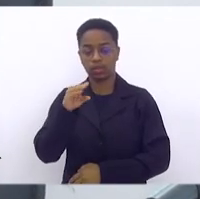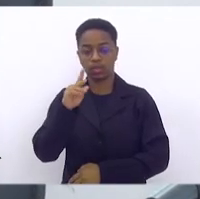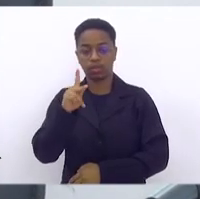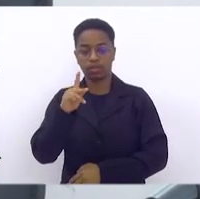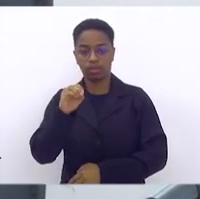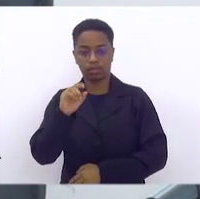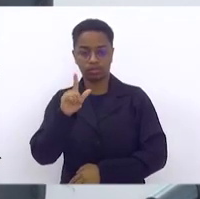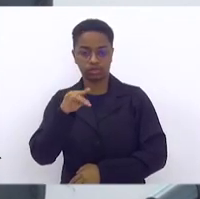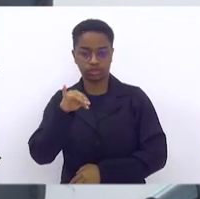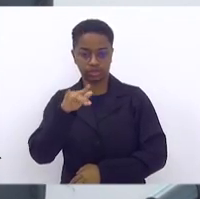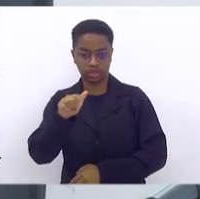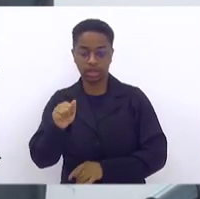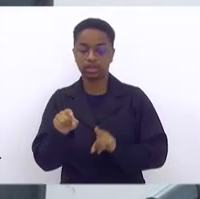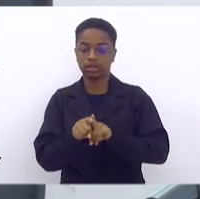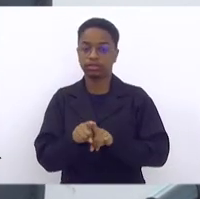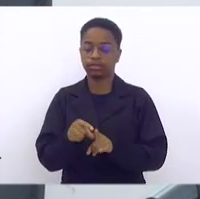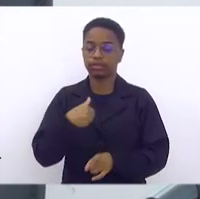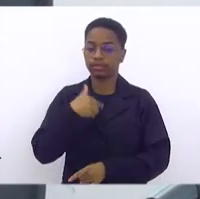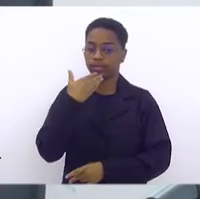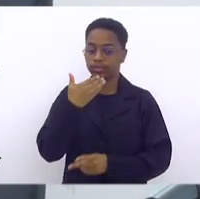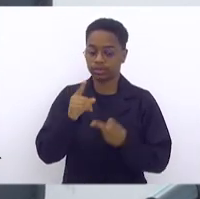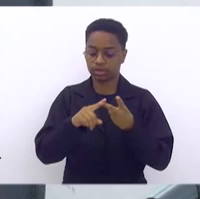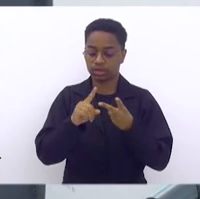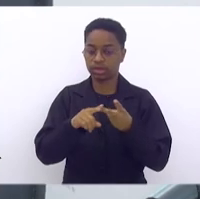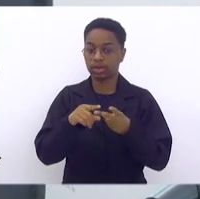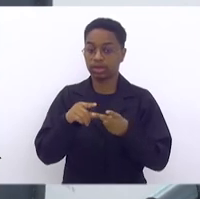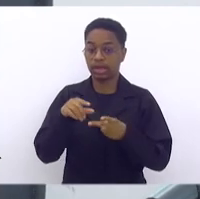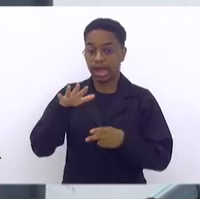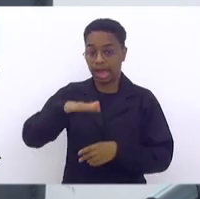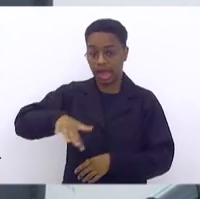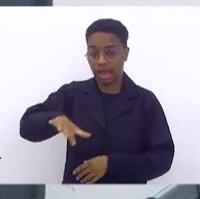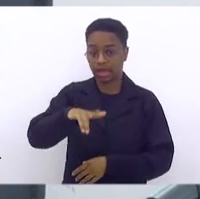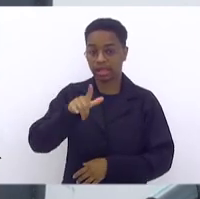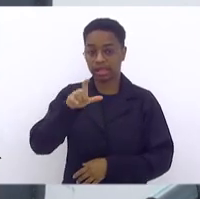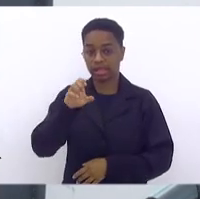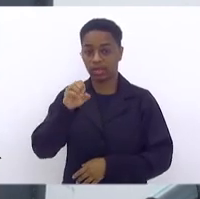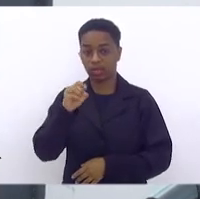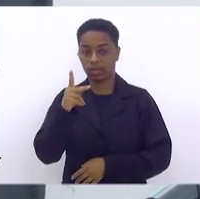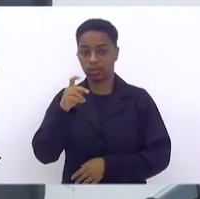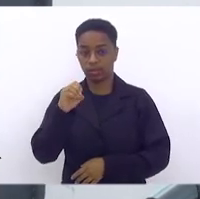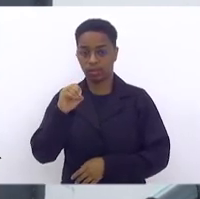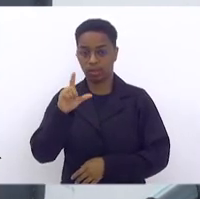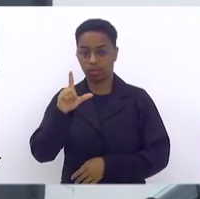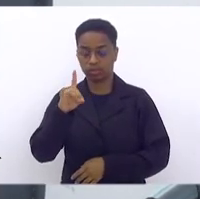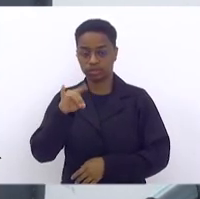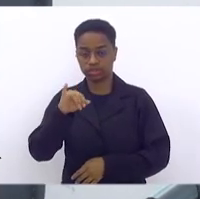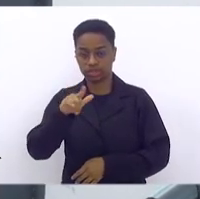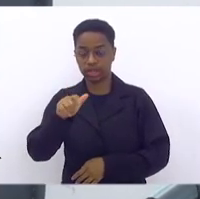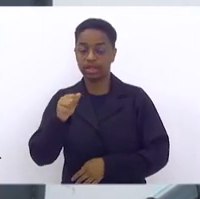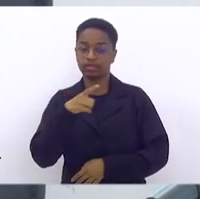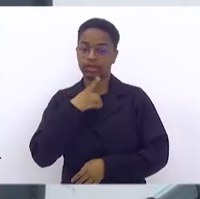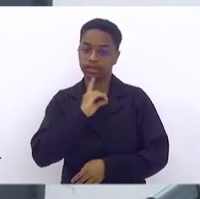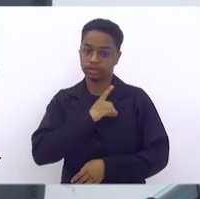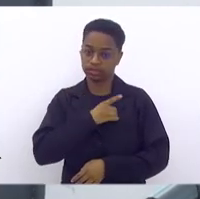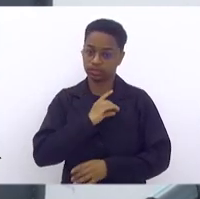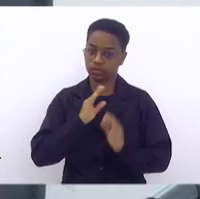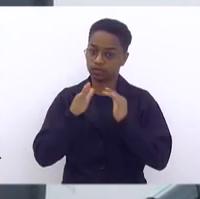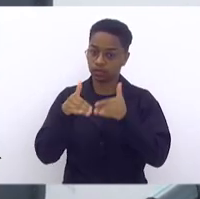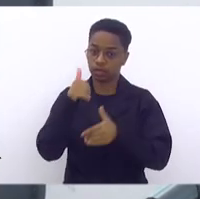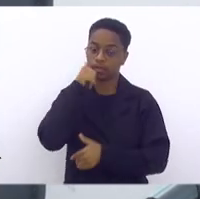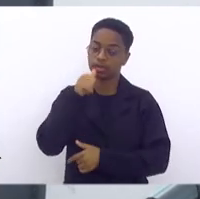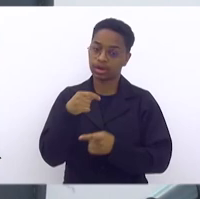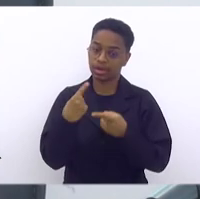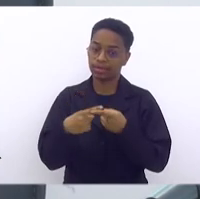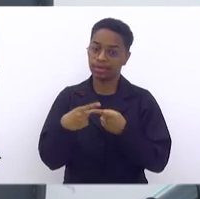indicação minha, uma solicitação de que na Leopoldina se tenha uma delegacia de mulheres, exatamente